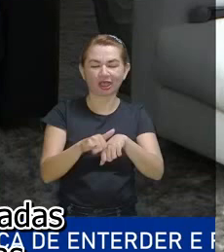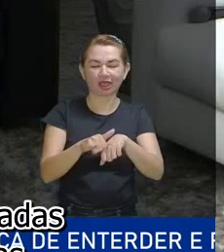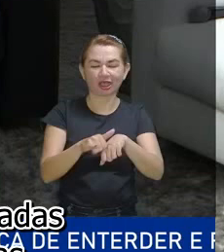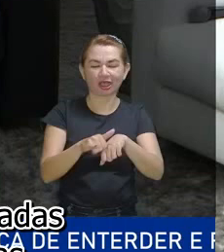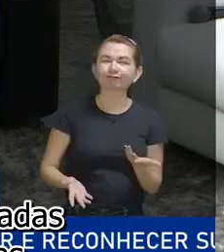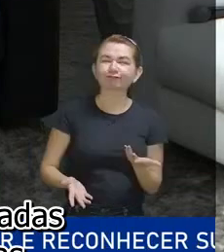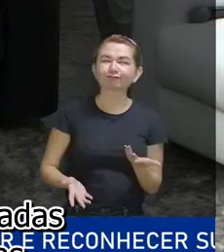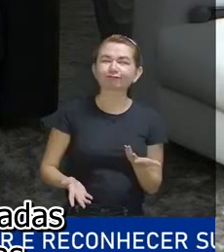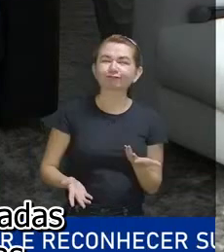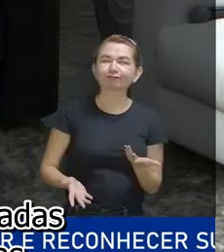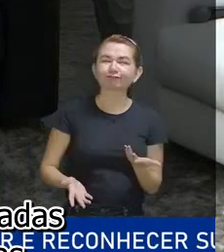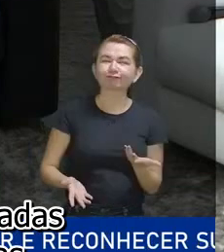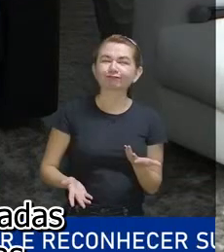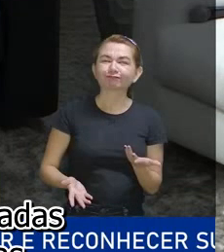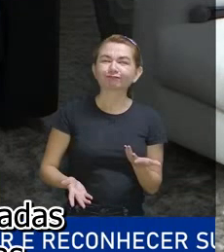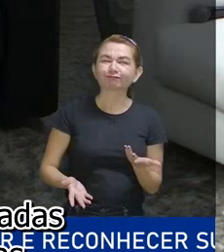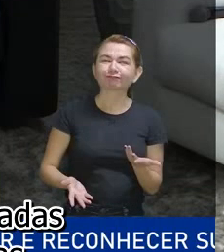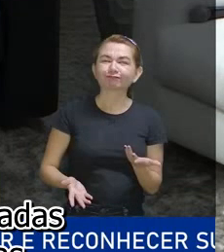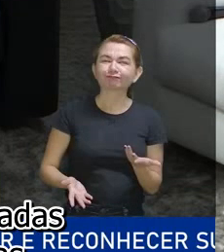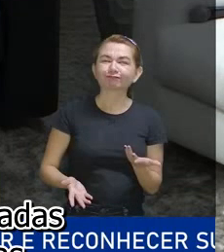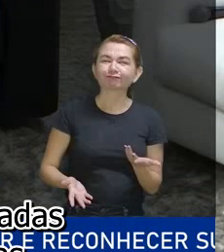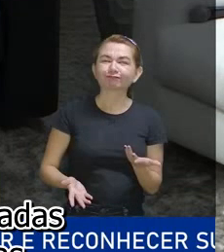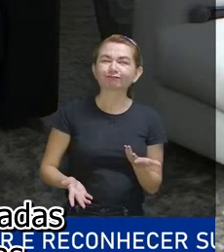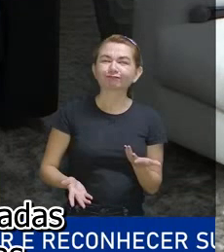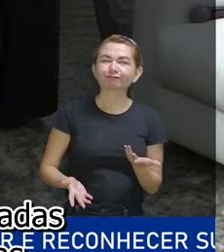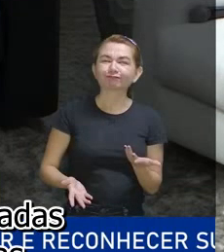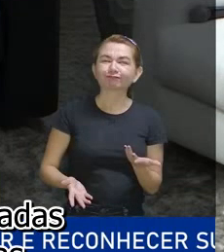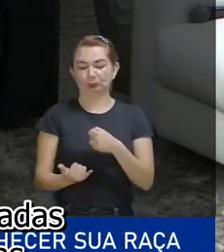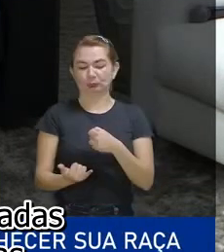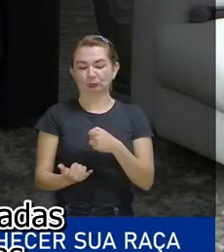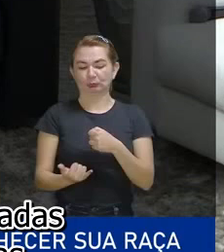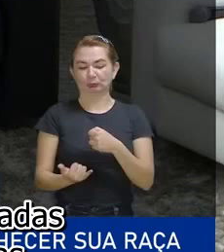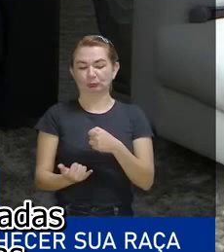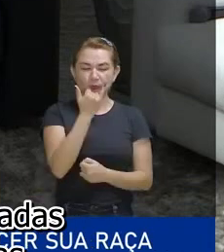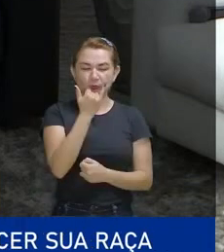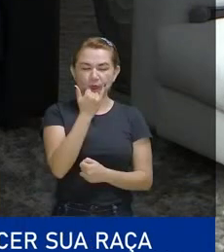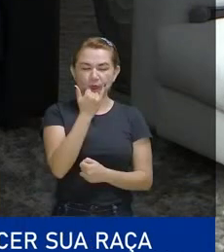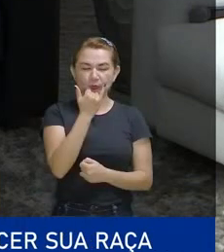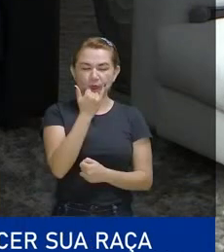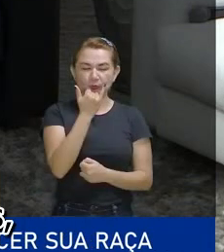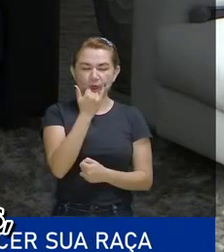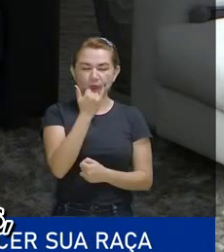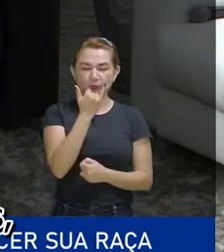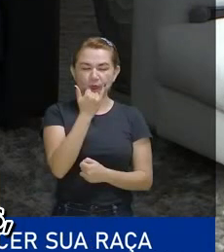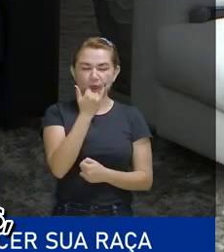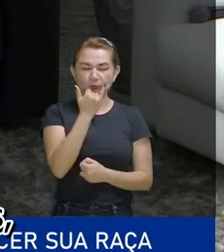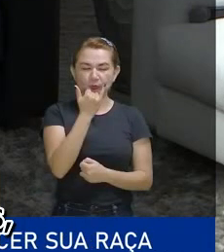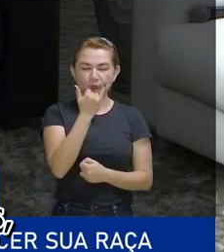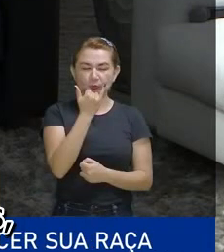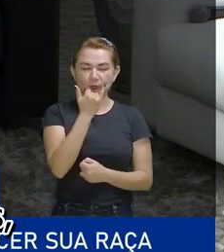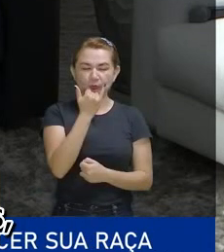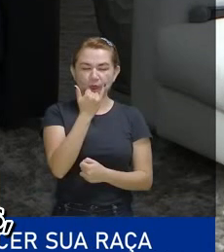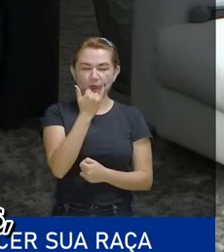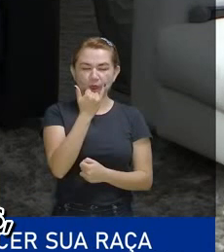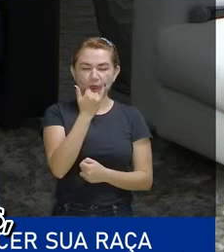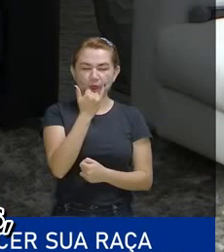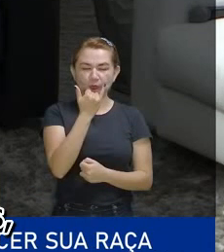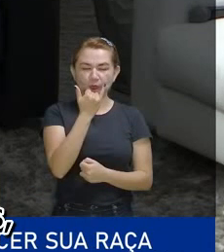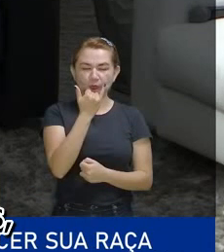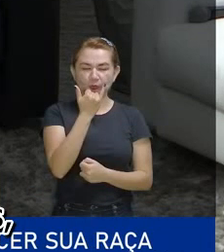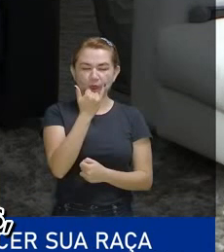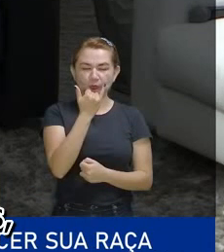digamos, burlar o direito de negros e negras. Em geral, tem muitas